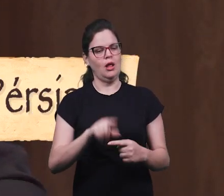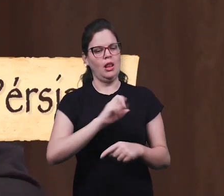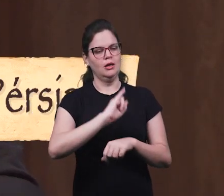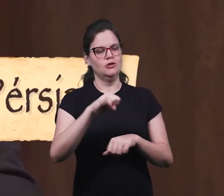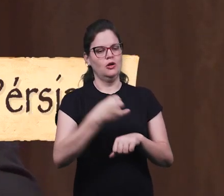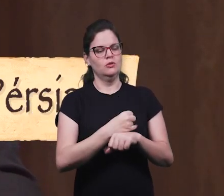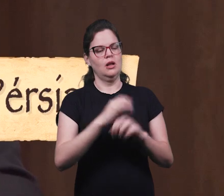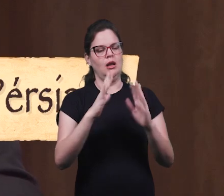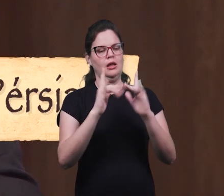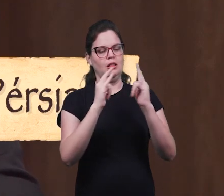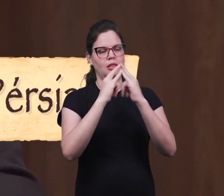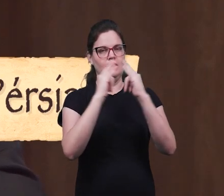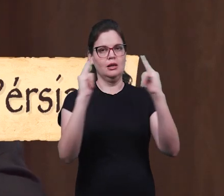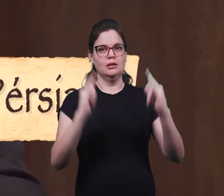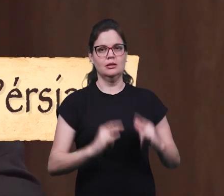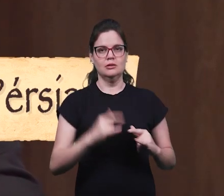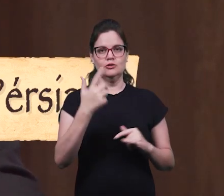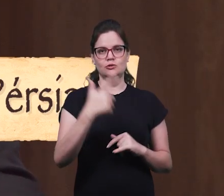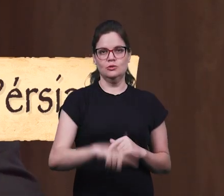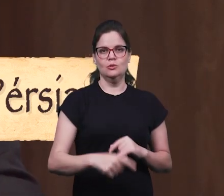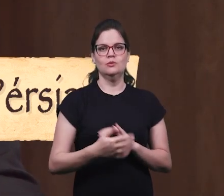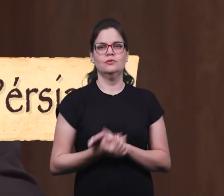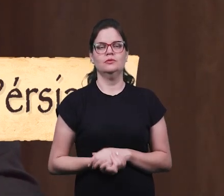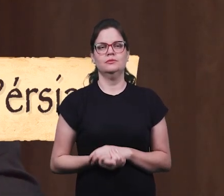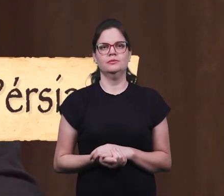Jerusalém. Pelo menos